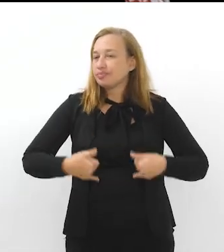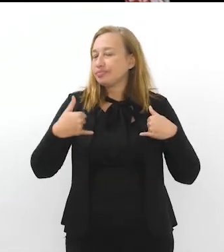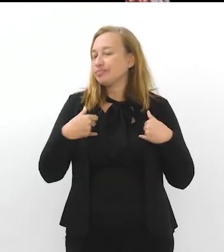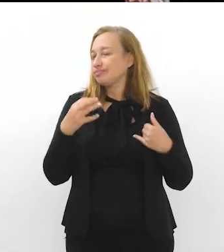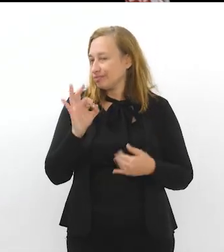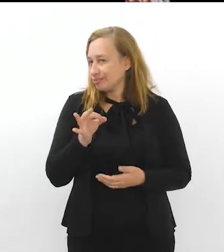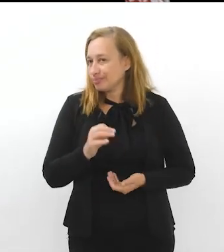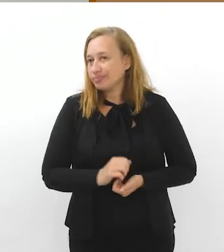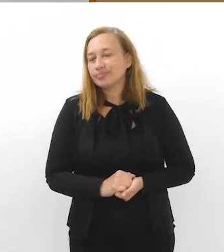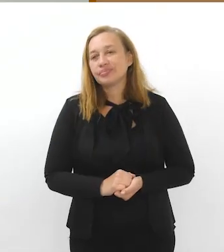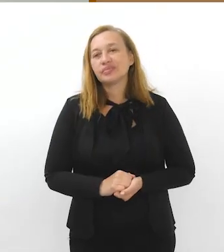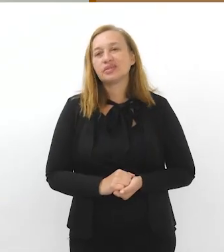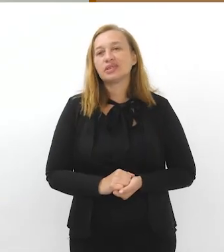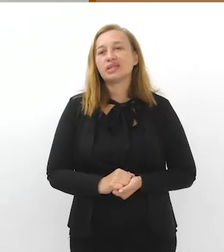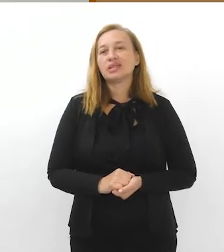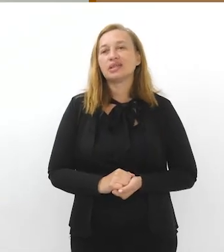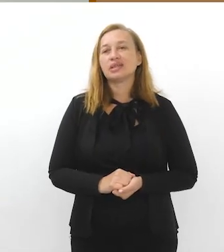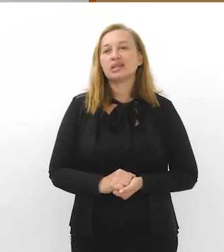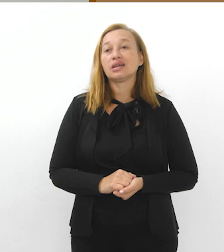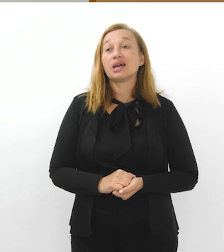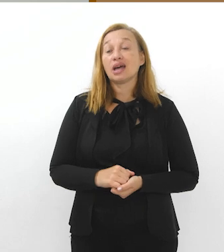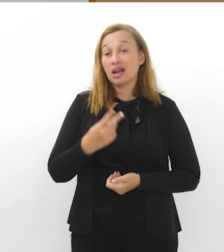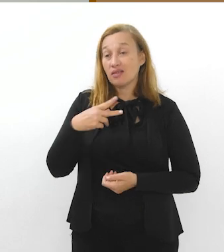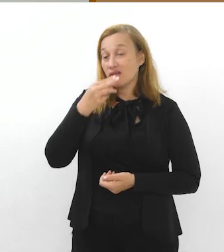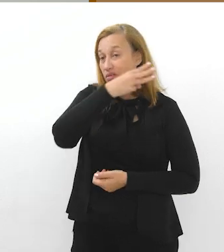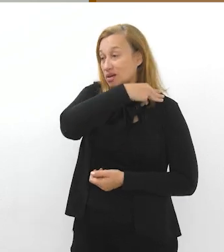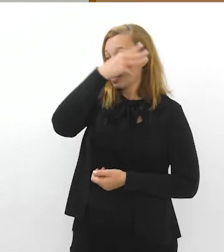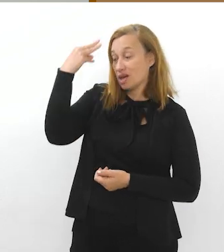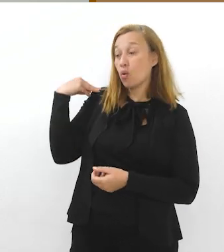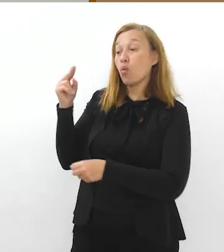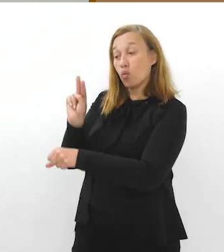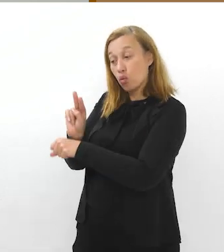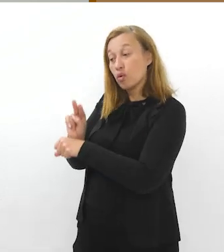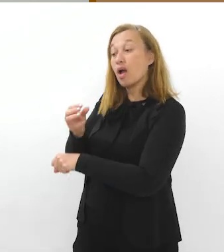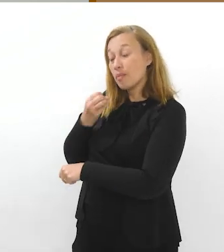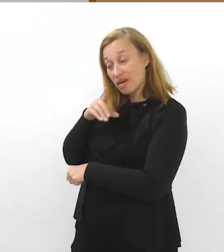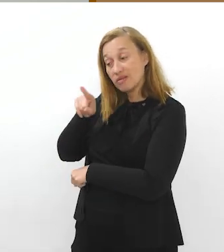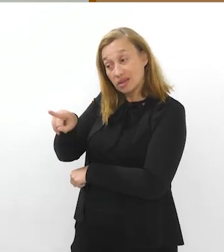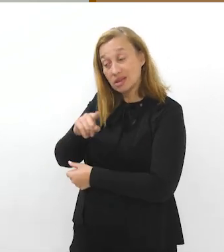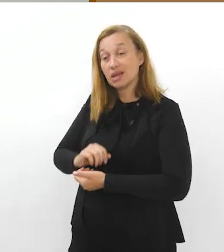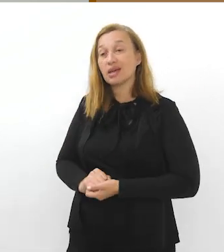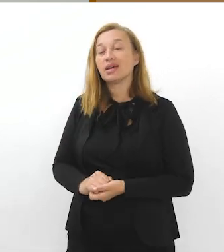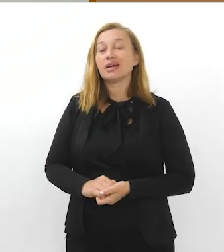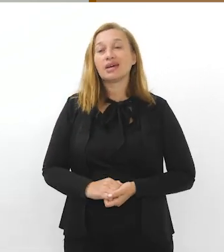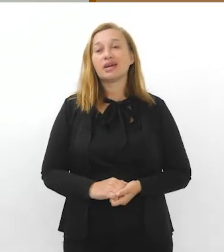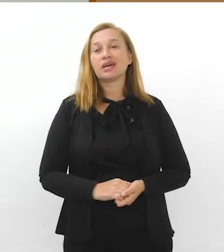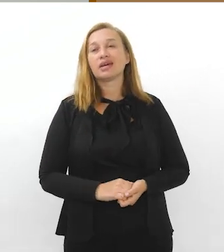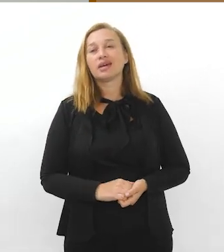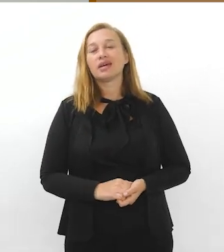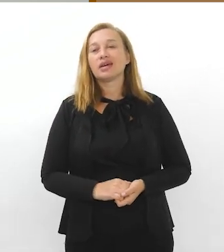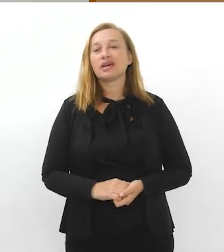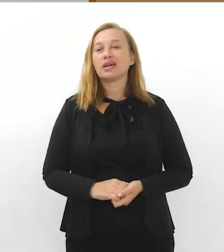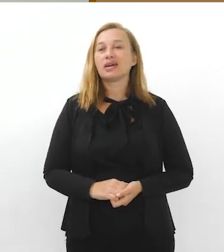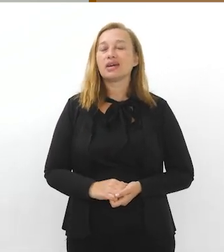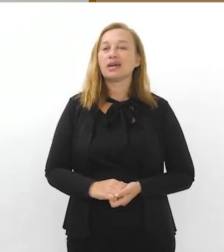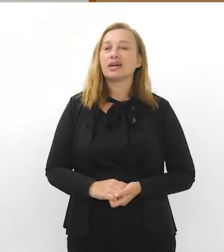isso tudo? Com orgulho, provavelmente. ela fala pra mim, Nossa Senhora cuidou bem de você mesmo. Quando você nasceu, eu entreguei para